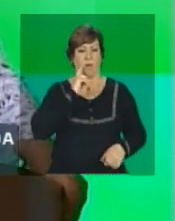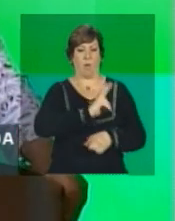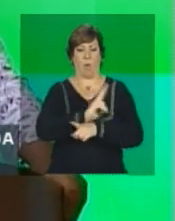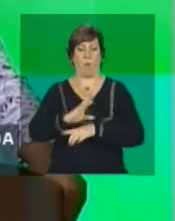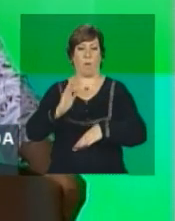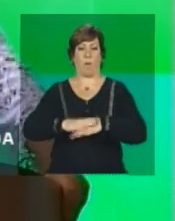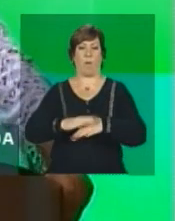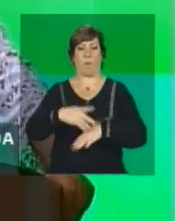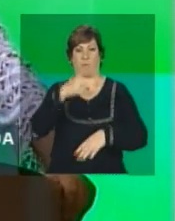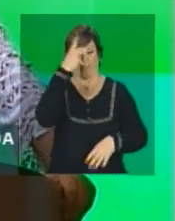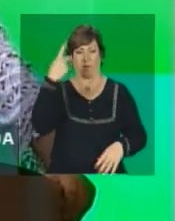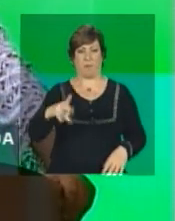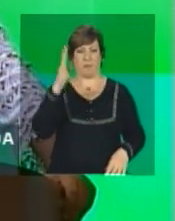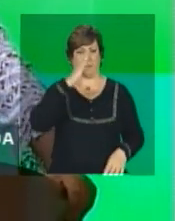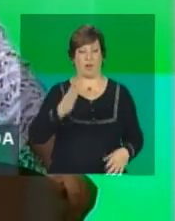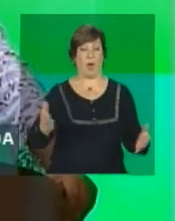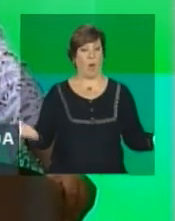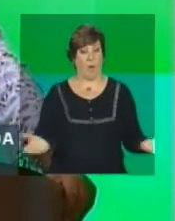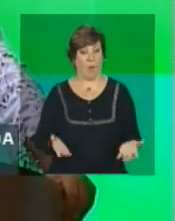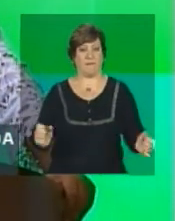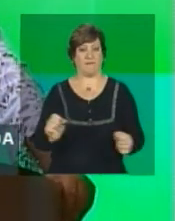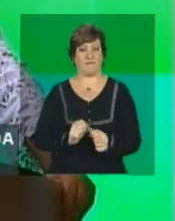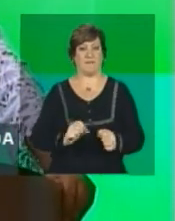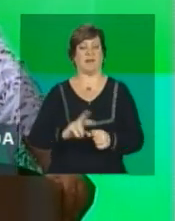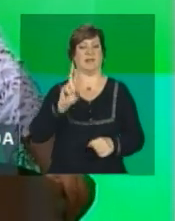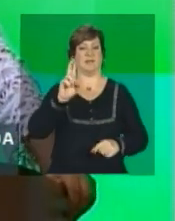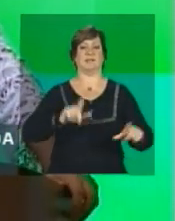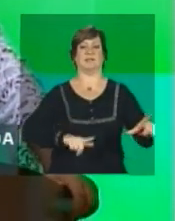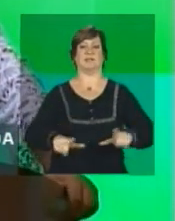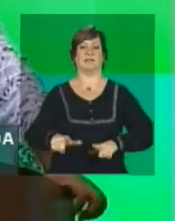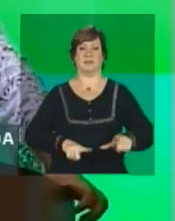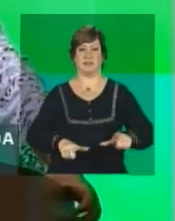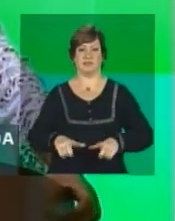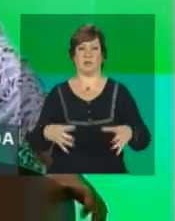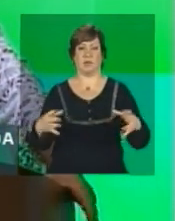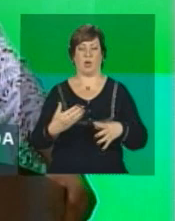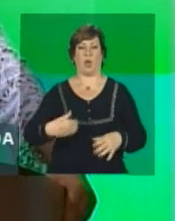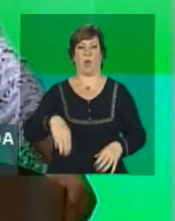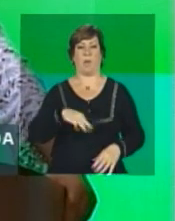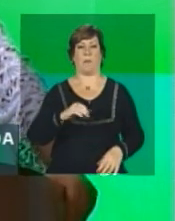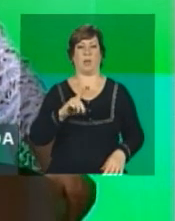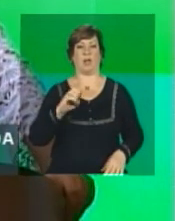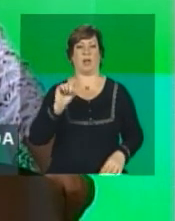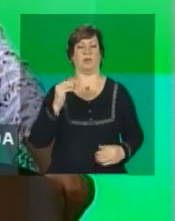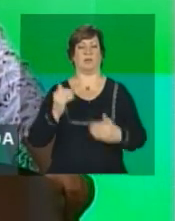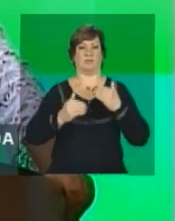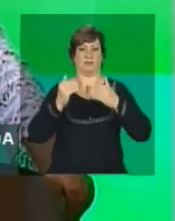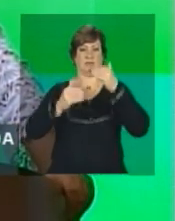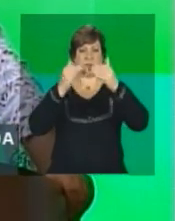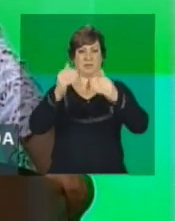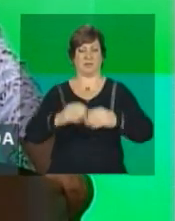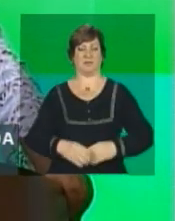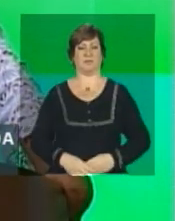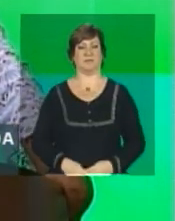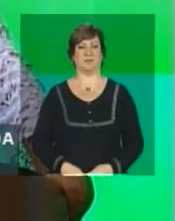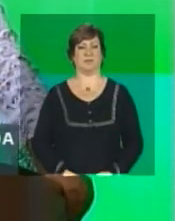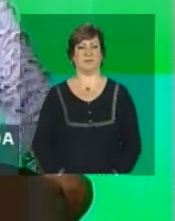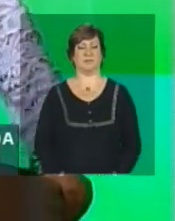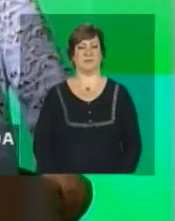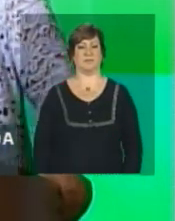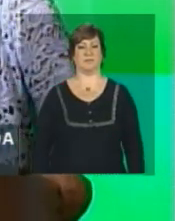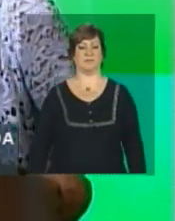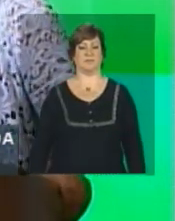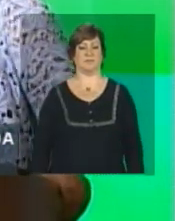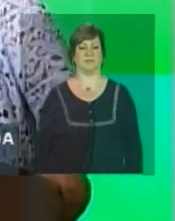povo brasileiro, e hoje exerce papel fundamental em nosso modelo de desenvolvimento.